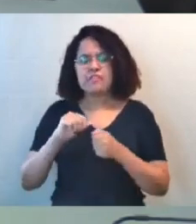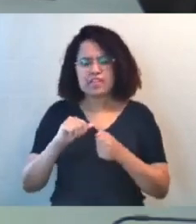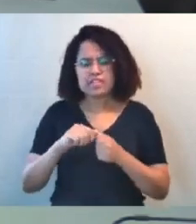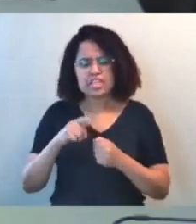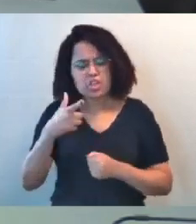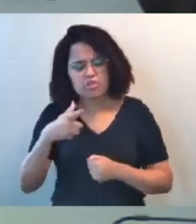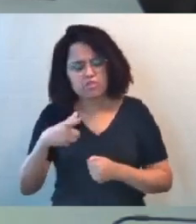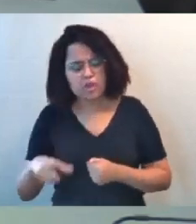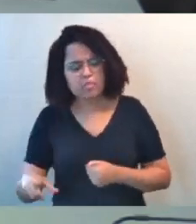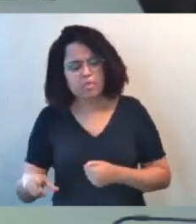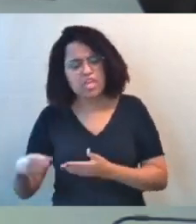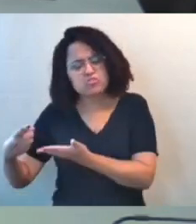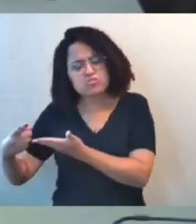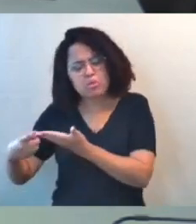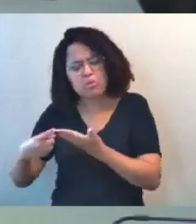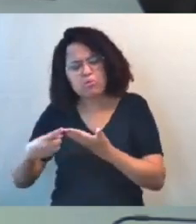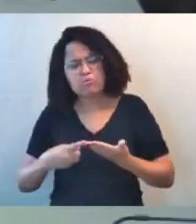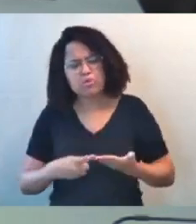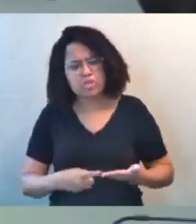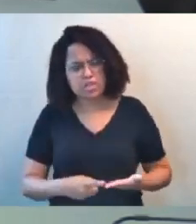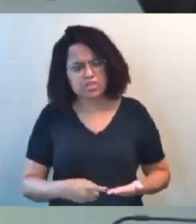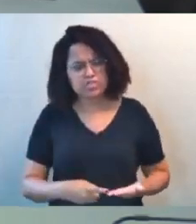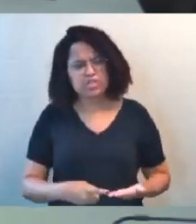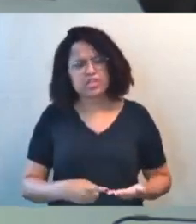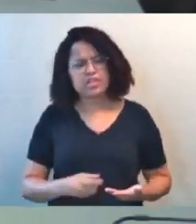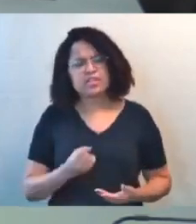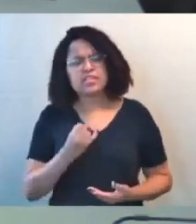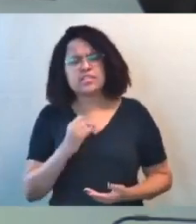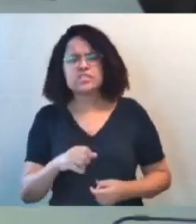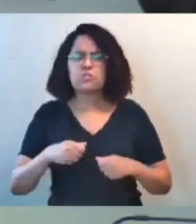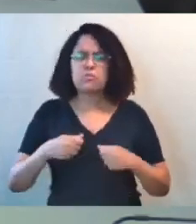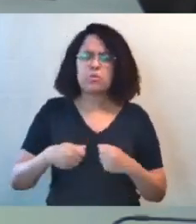se possível, na nossa próxima